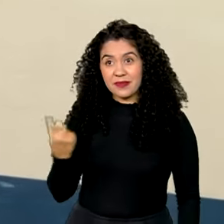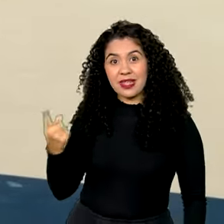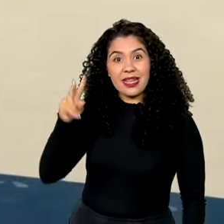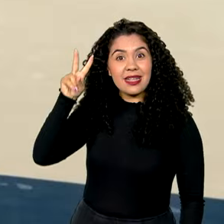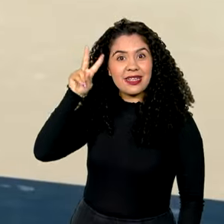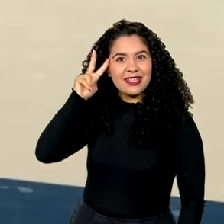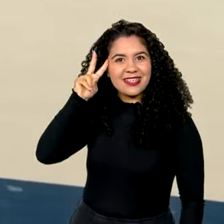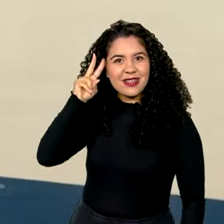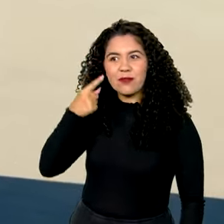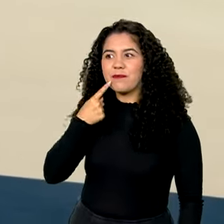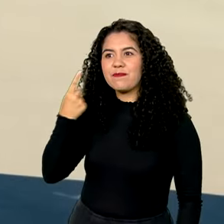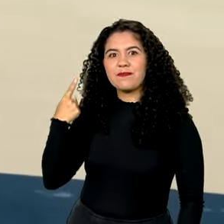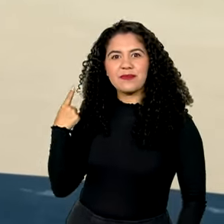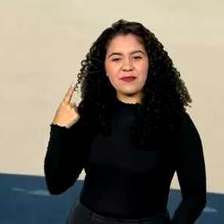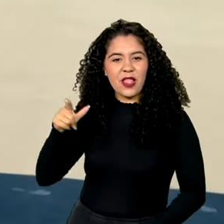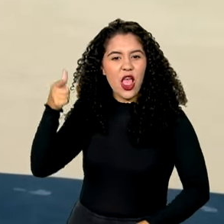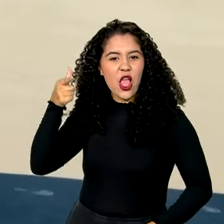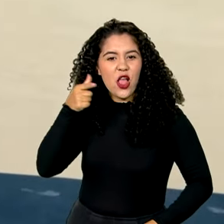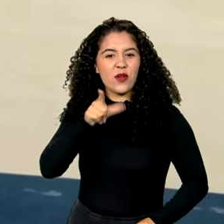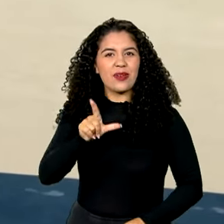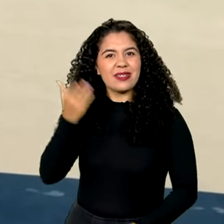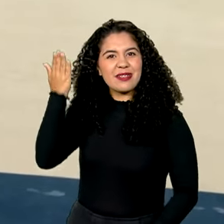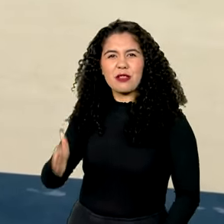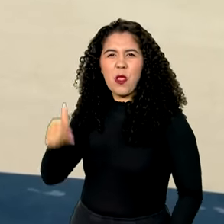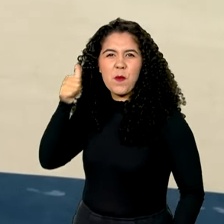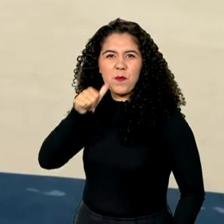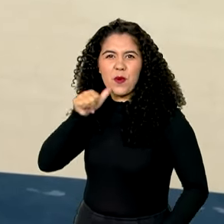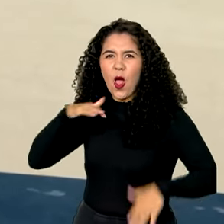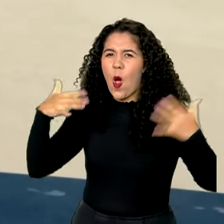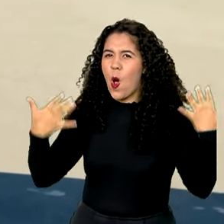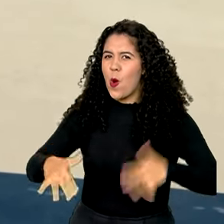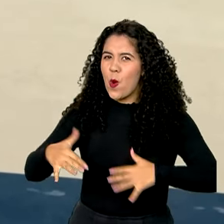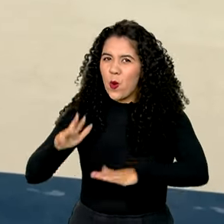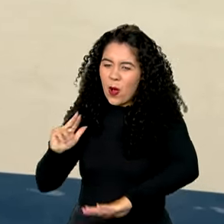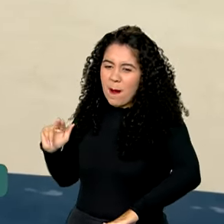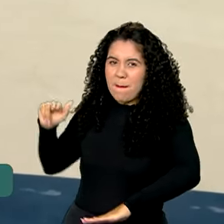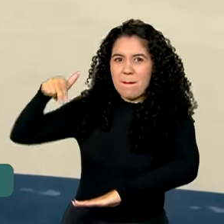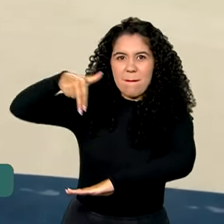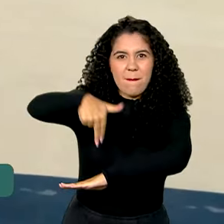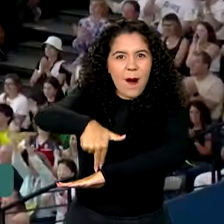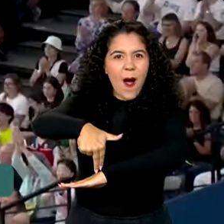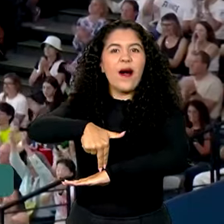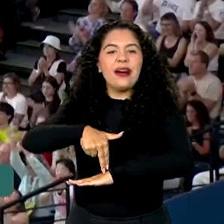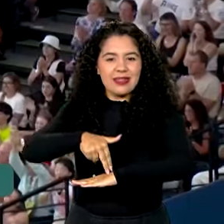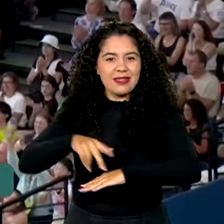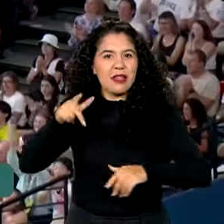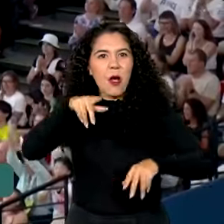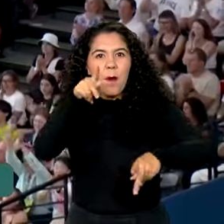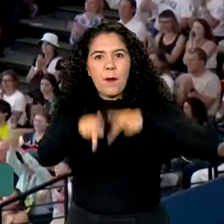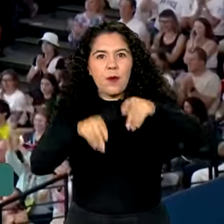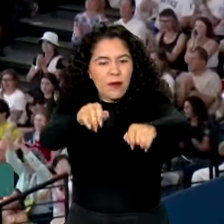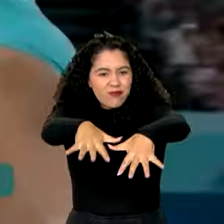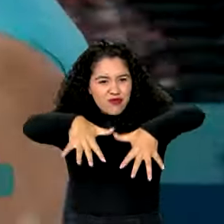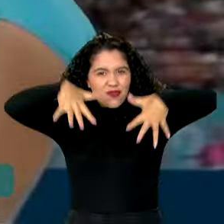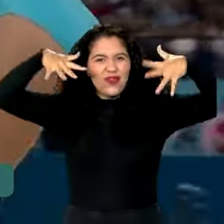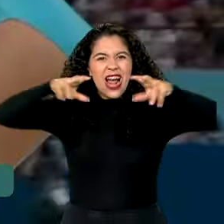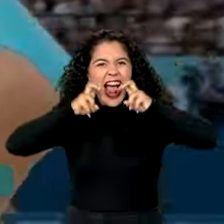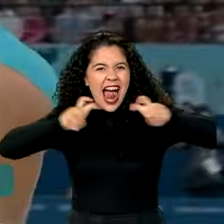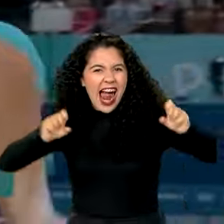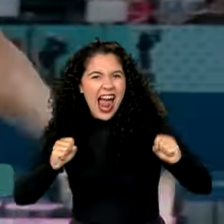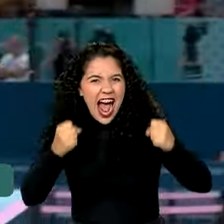Arena Bercy ficou pequeno para essa gigante da ginástica brasileira. Ovacionada pelo público e reverenciada